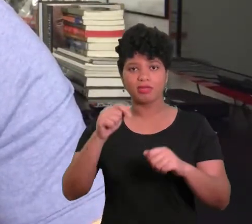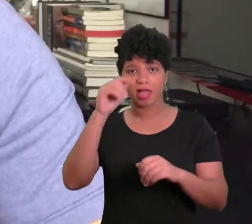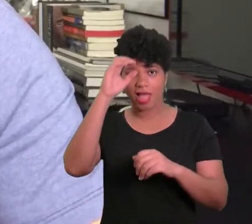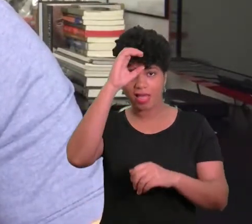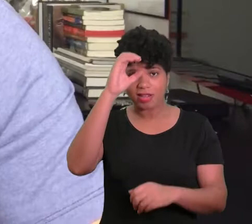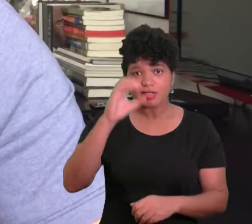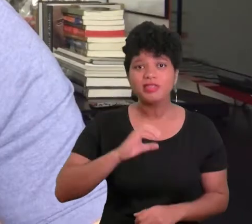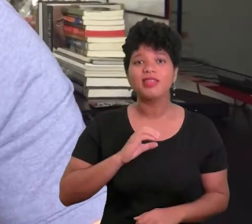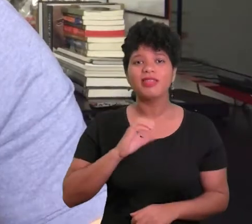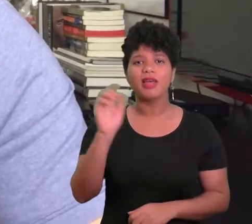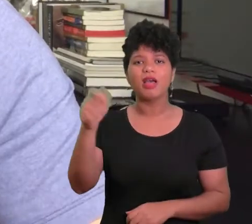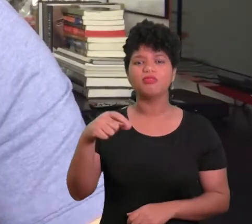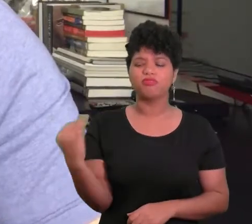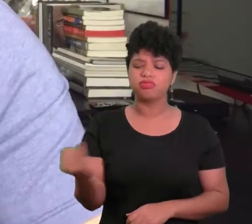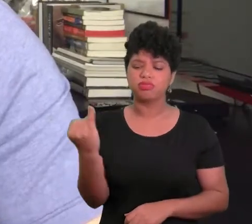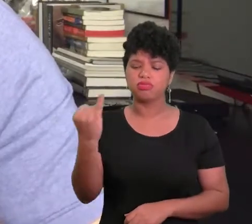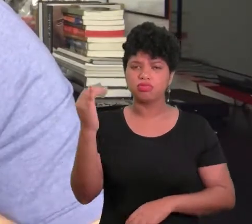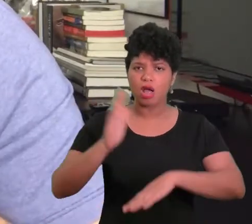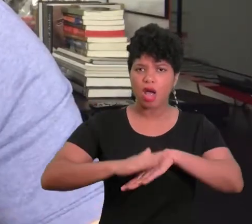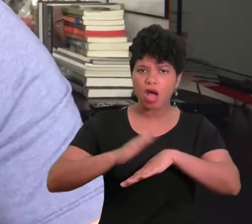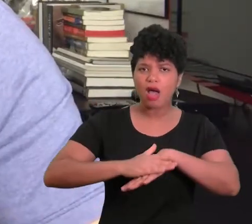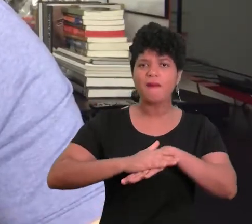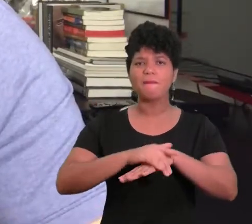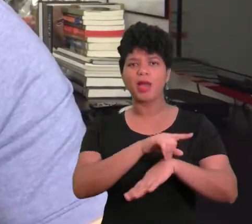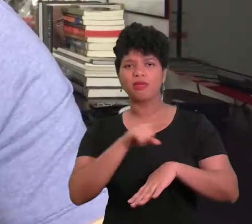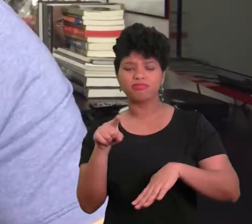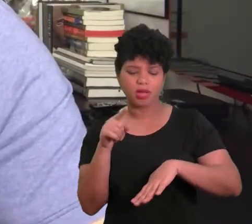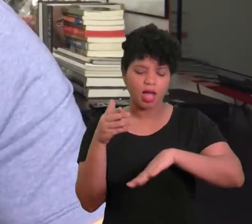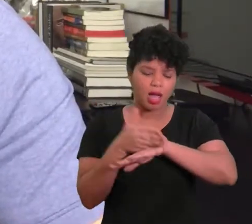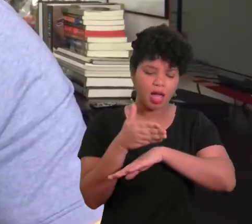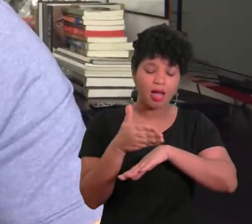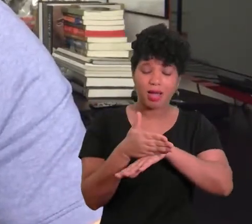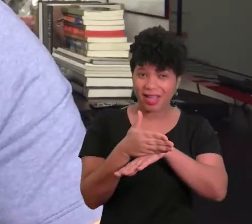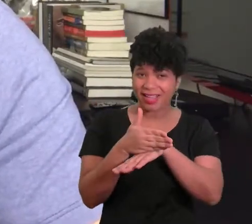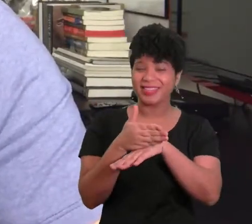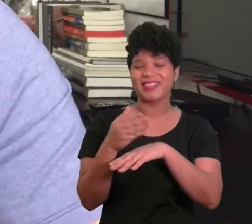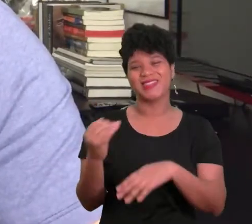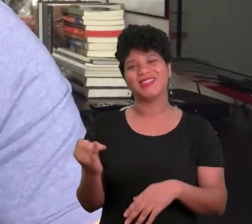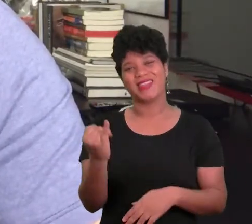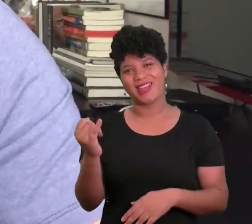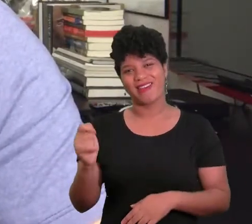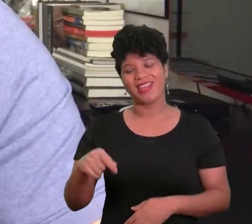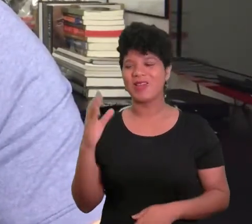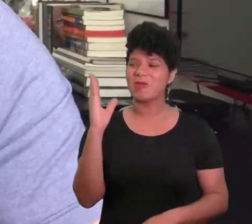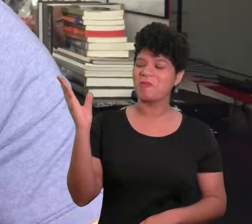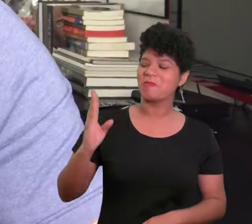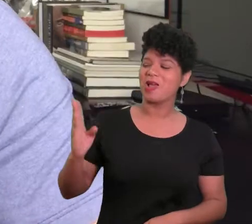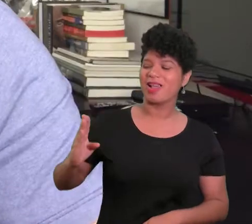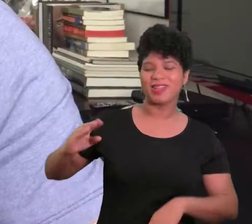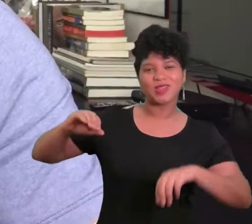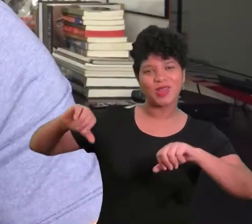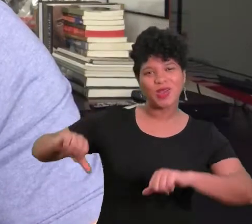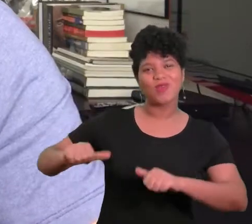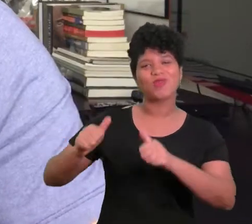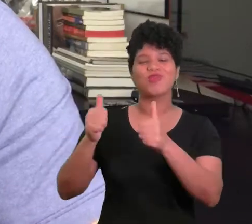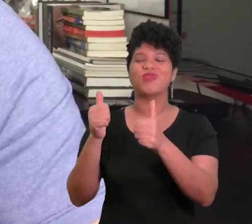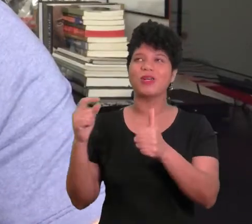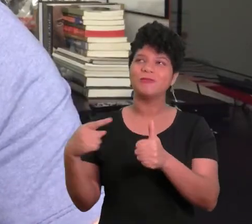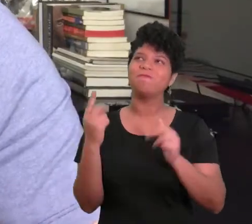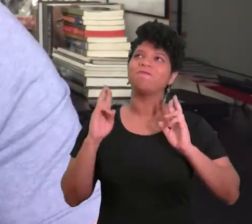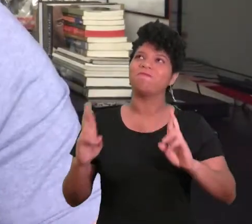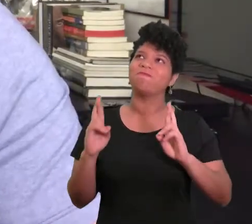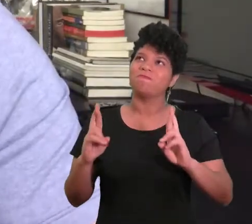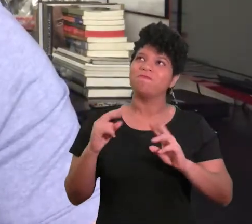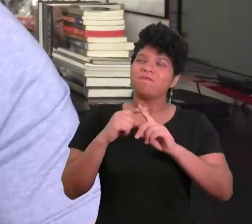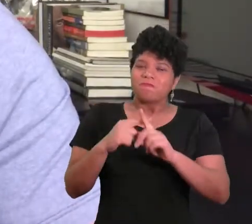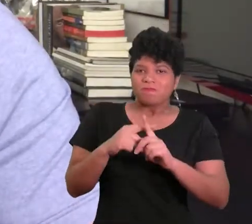forma extremamente importante para que a gente possa fazer desse Brasil o nosso sonho.